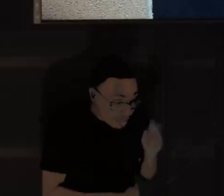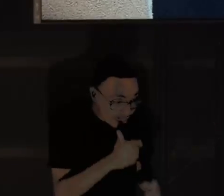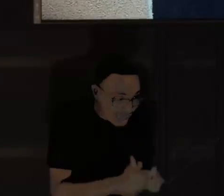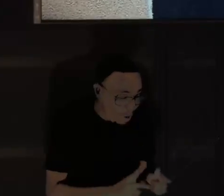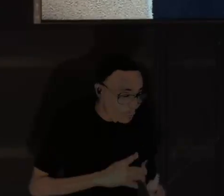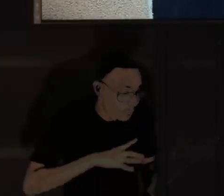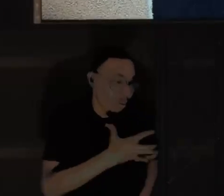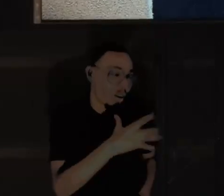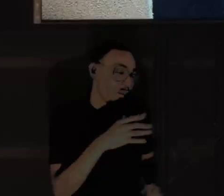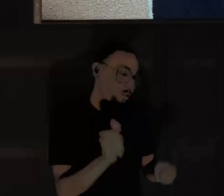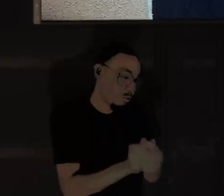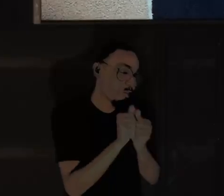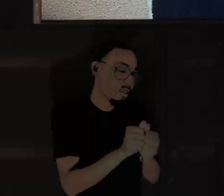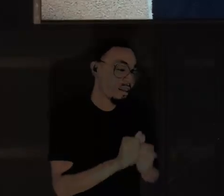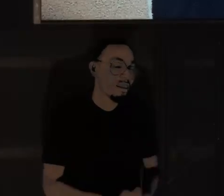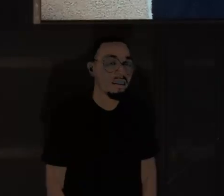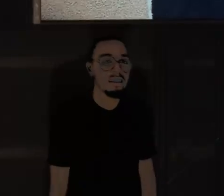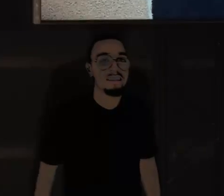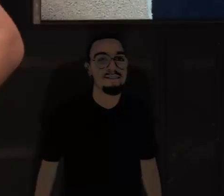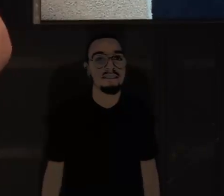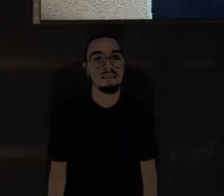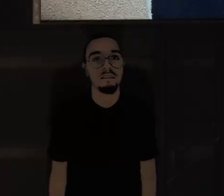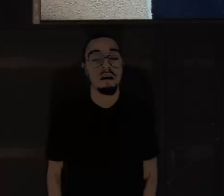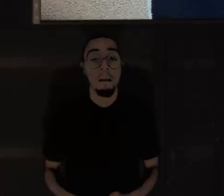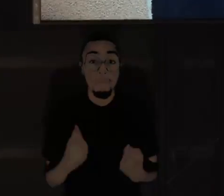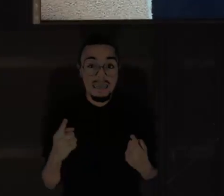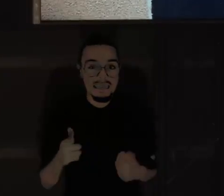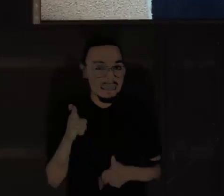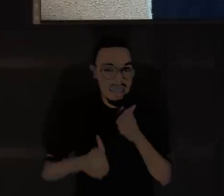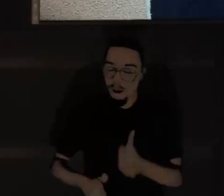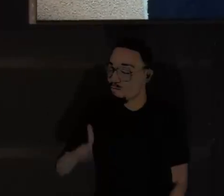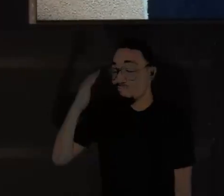irmão, ele não se via assim.